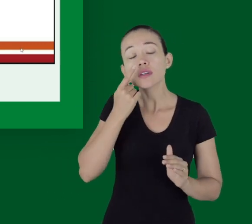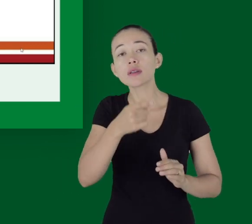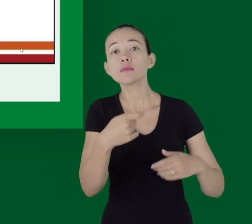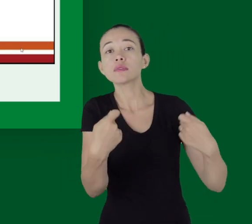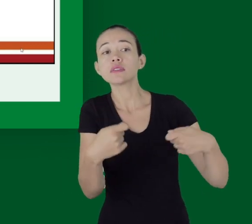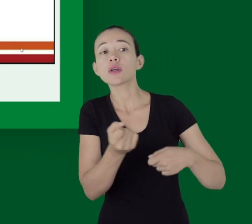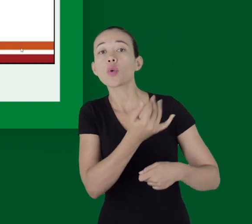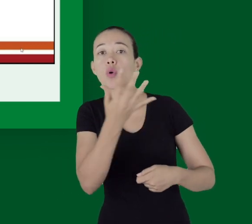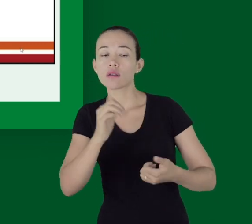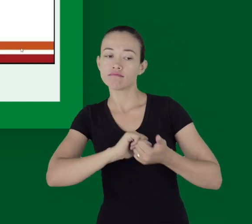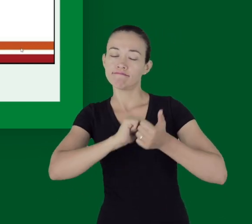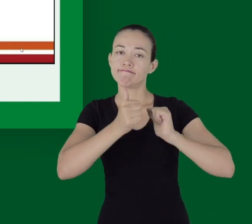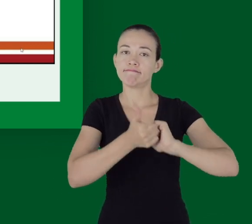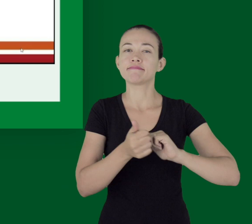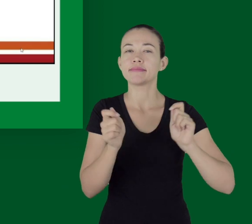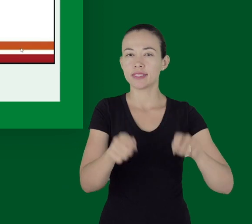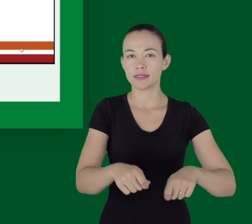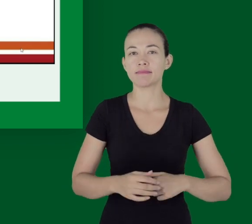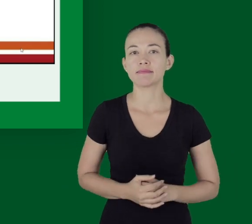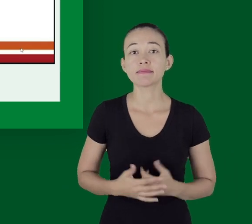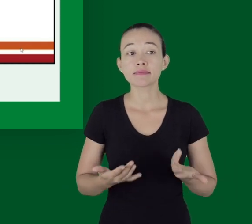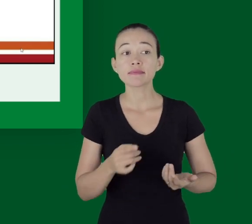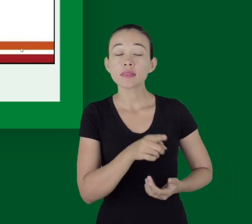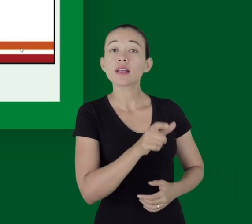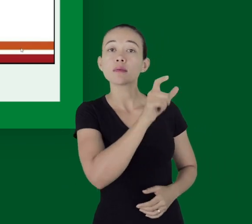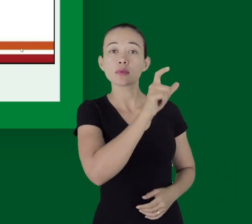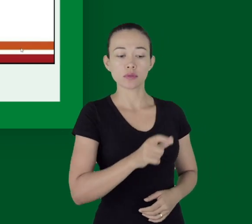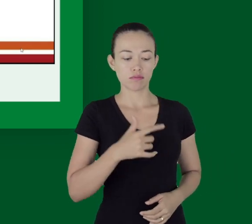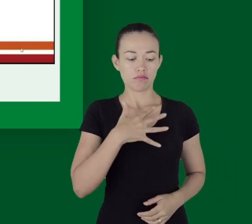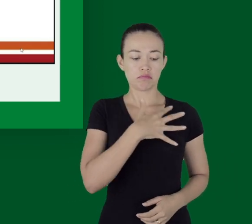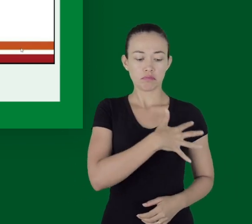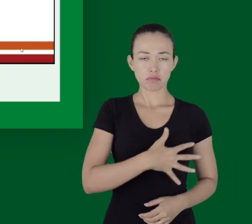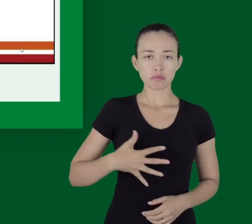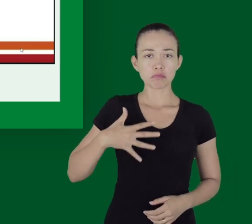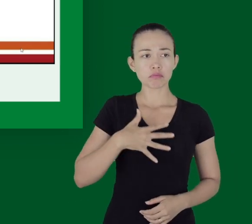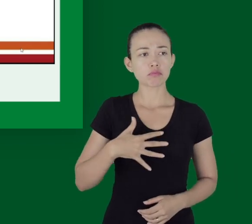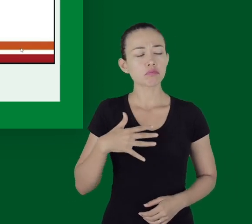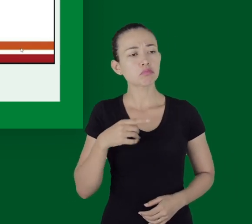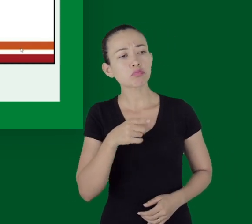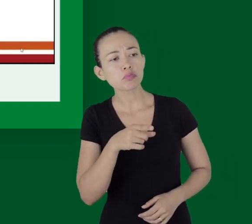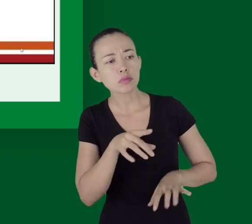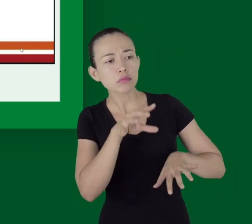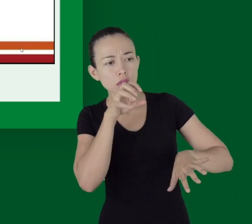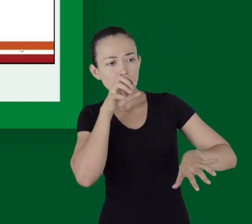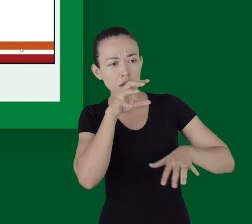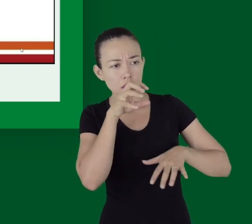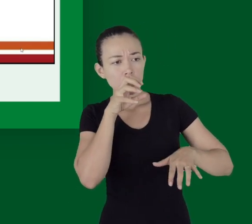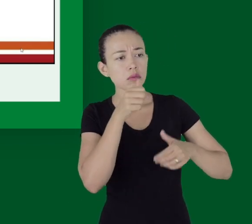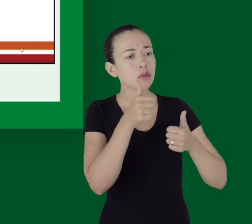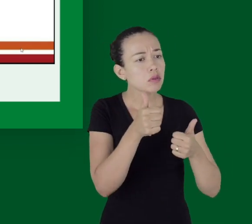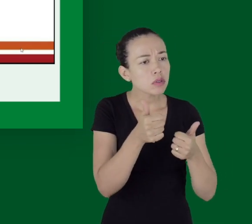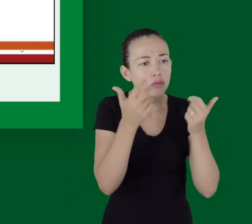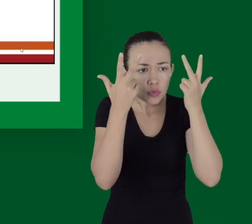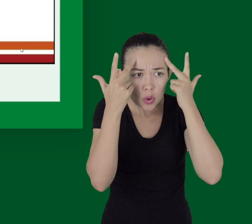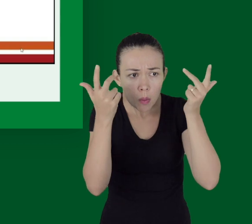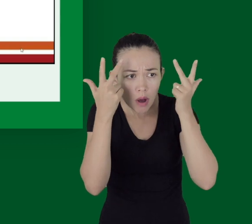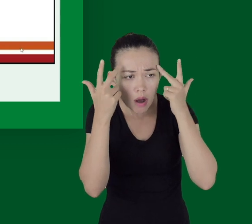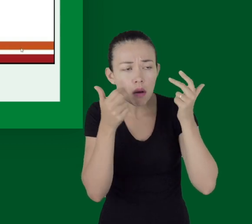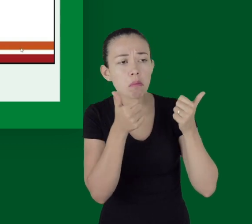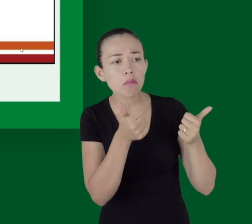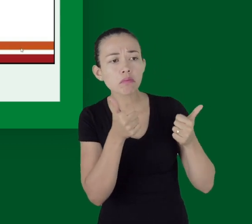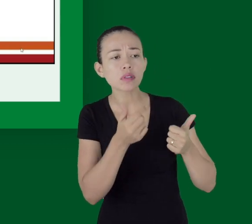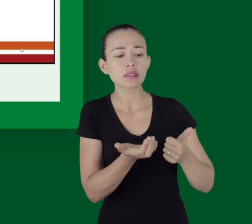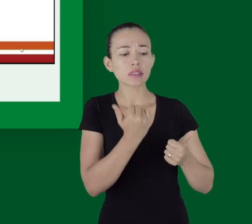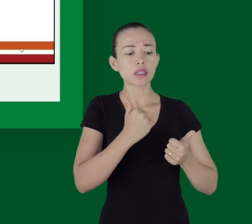normal, né? Então, ele não tem nada no pulmão atrapalhando a respiração. Pode ser só por conta da dor, pode ser por conta do